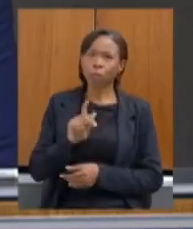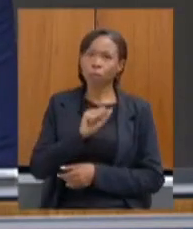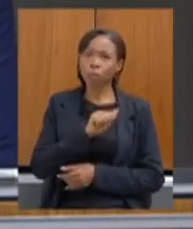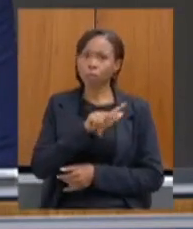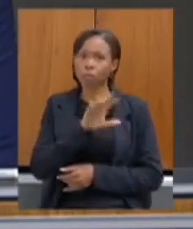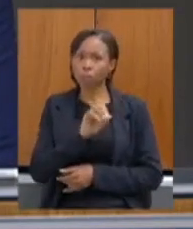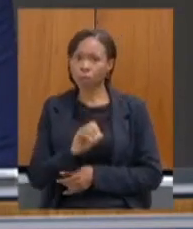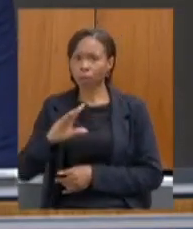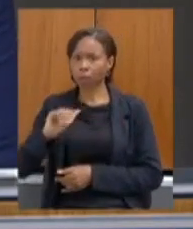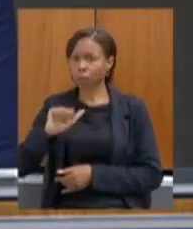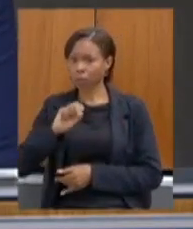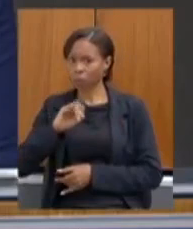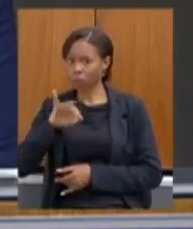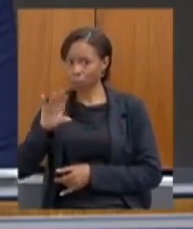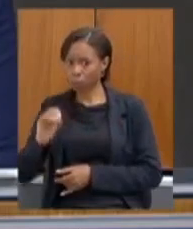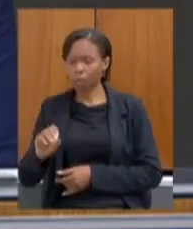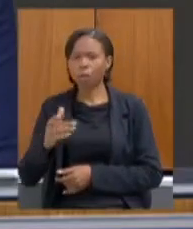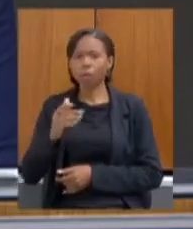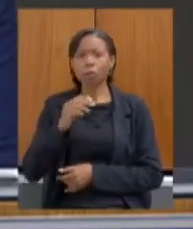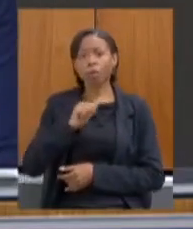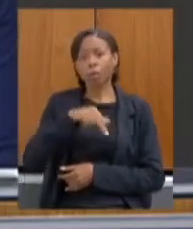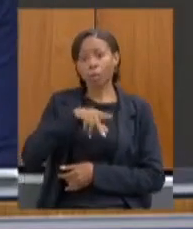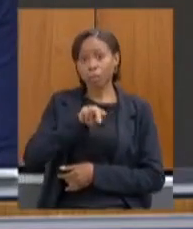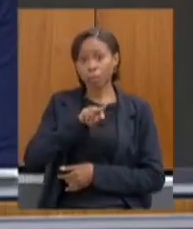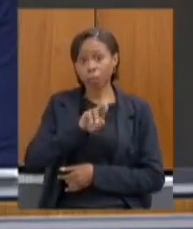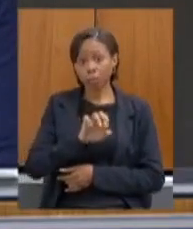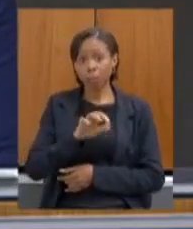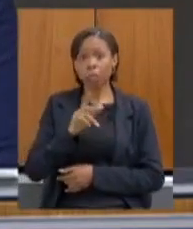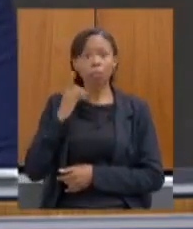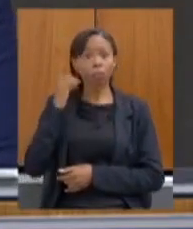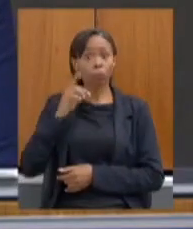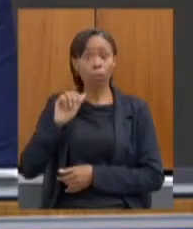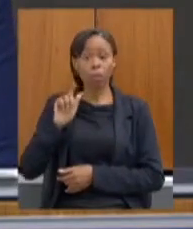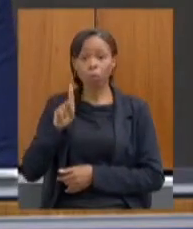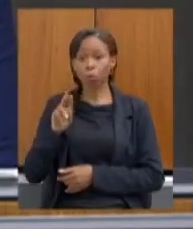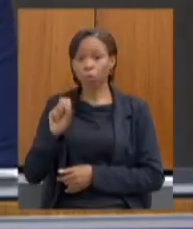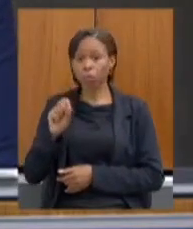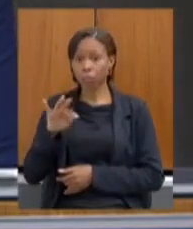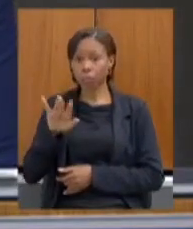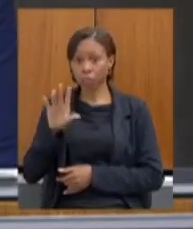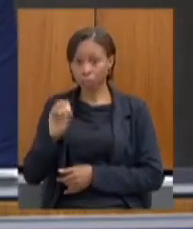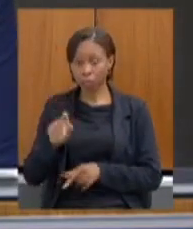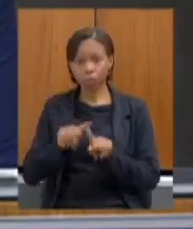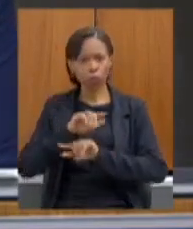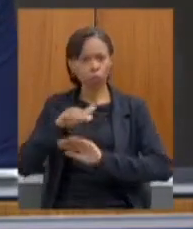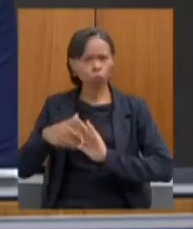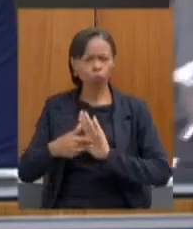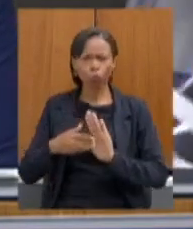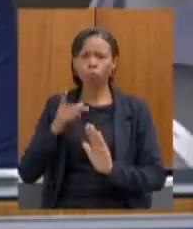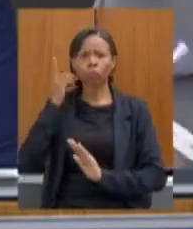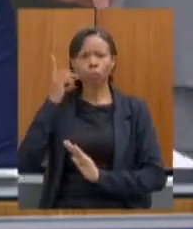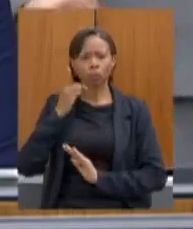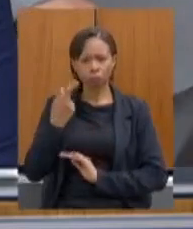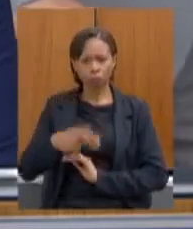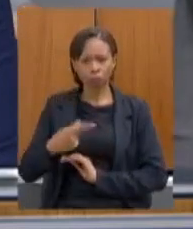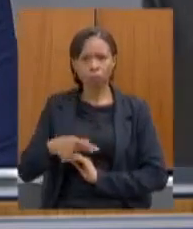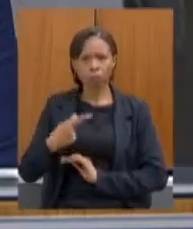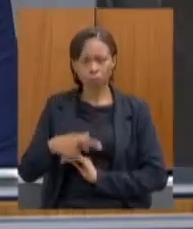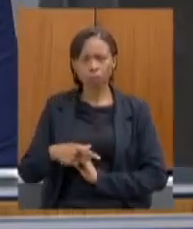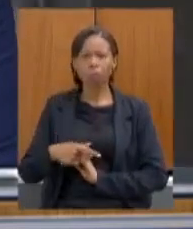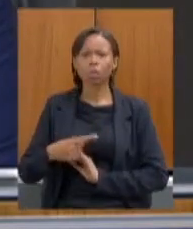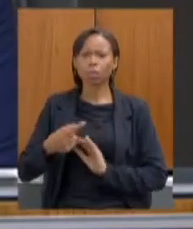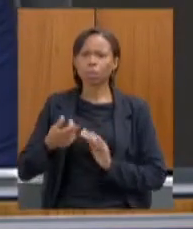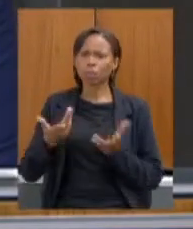deputado Cássio Soares, deputado André Quintão e deputado Gustavo Aladares e todos os deputados aqui que, de forma